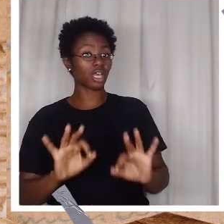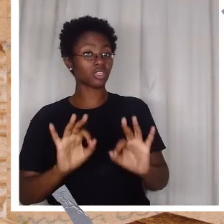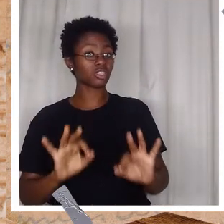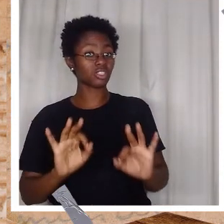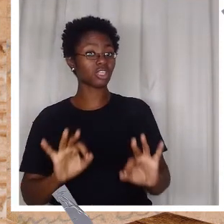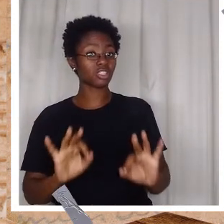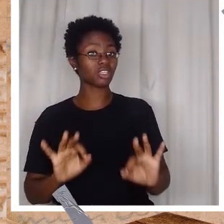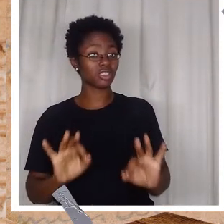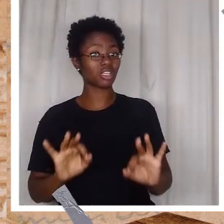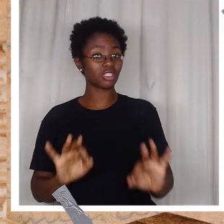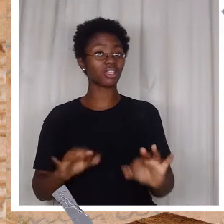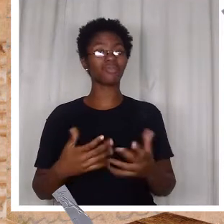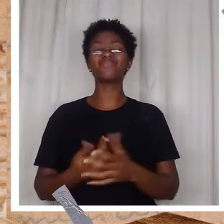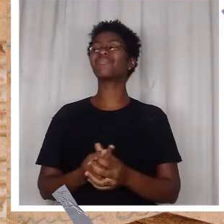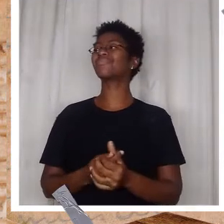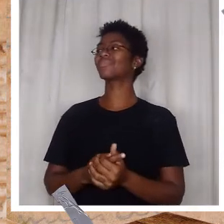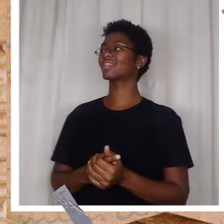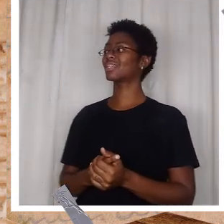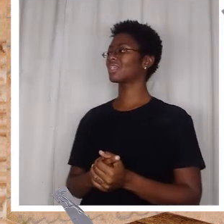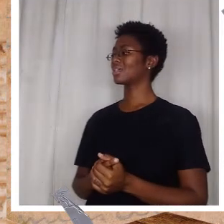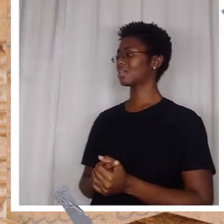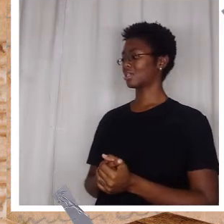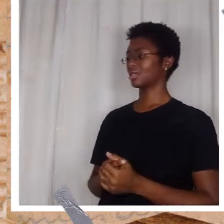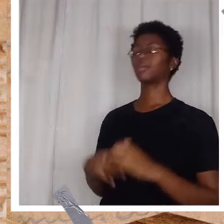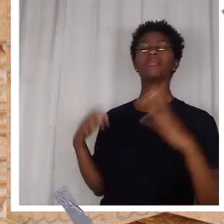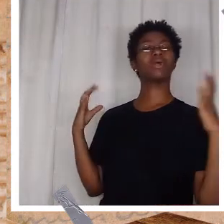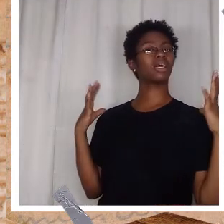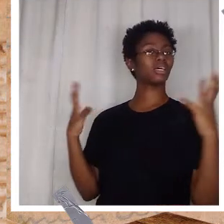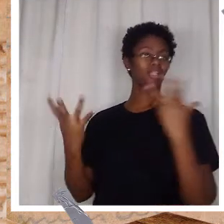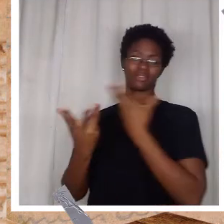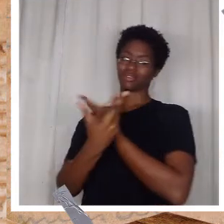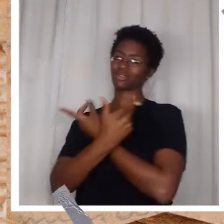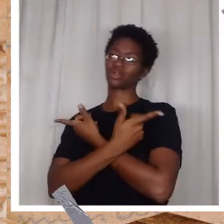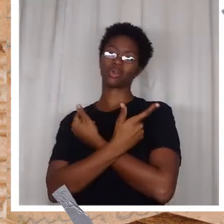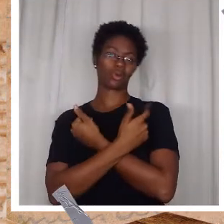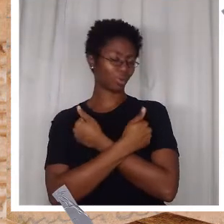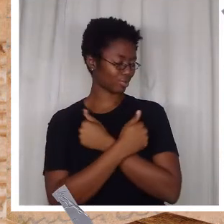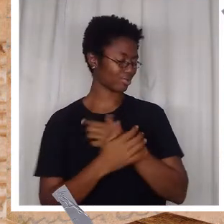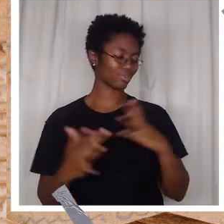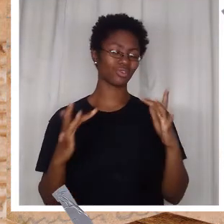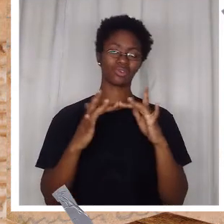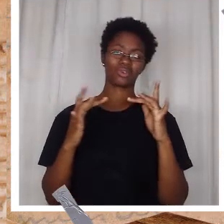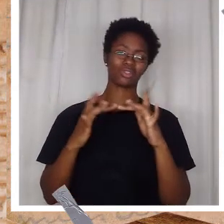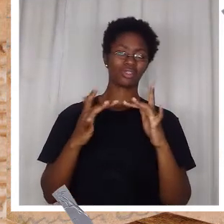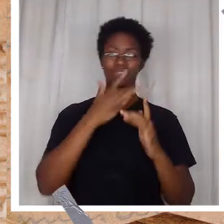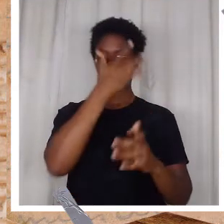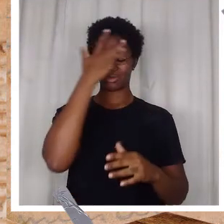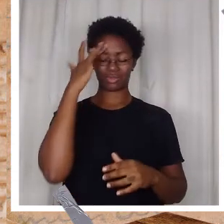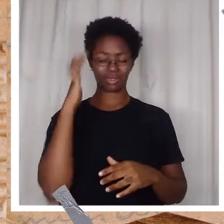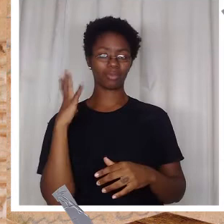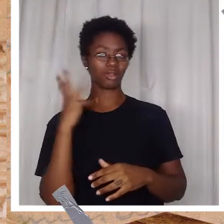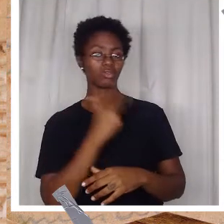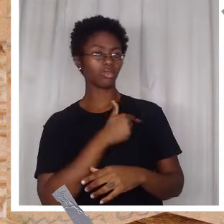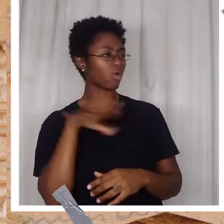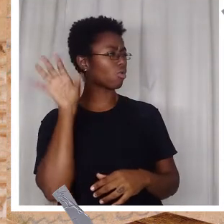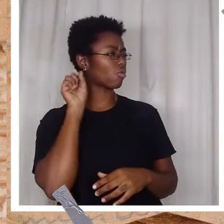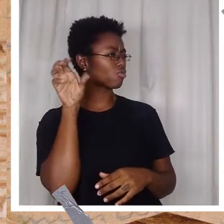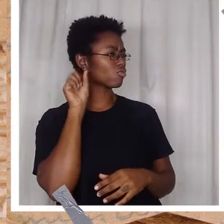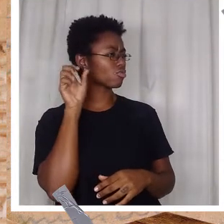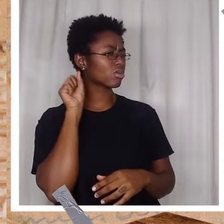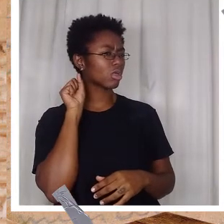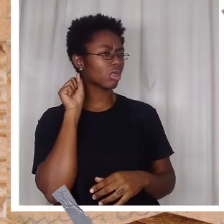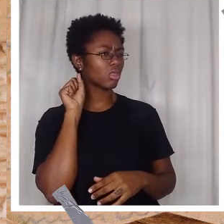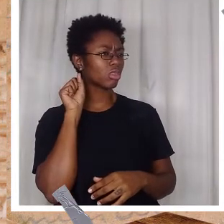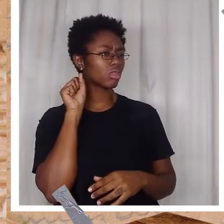que maravilha poder escutar esses maravilhosos sobre a rainha. Estão me ouvindo, gente? Acho que está